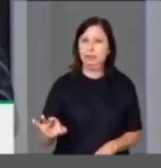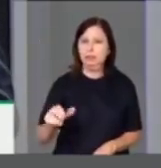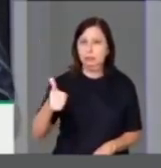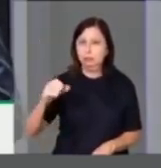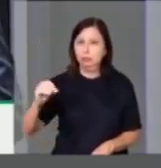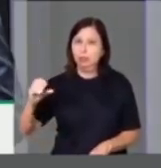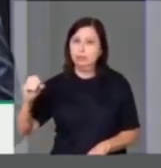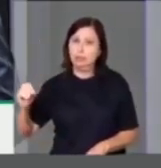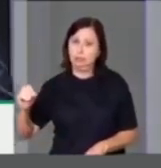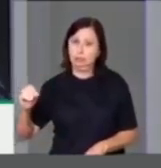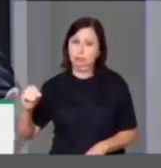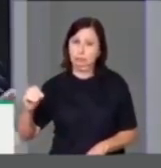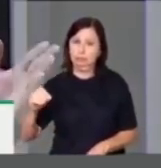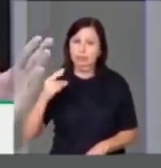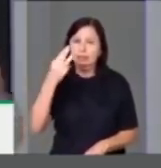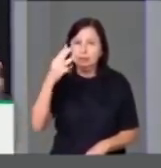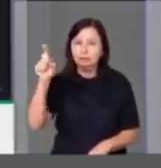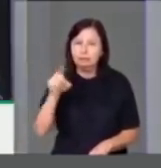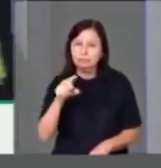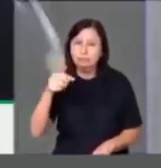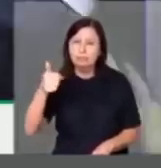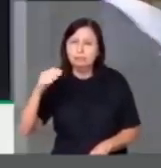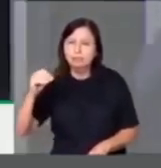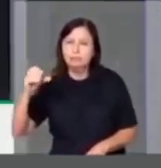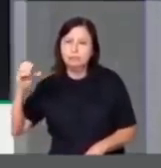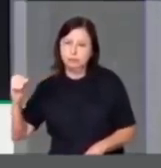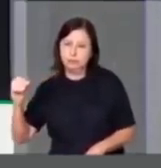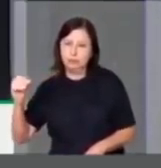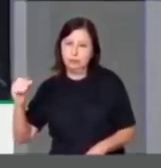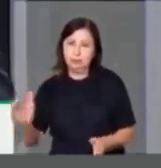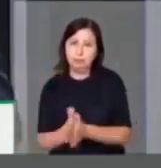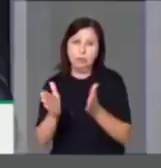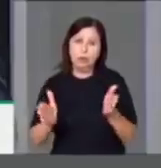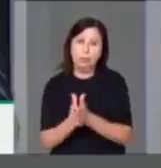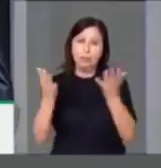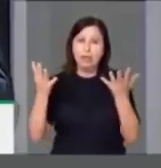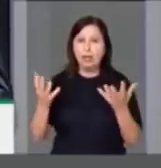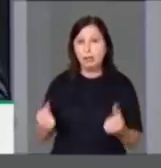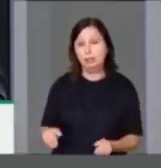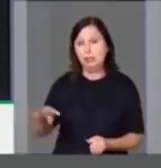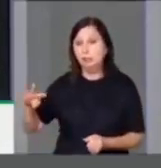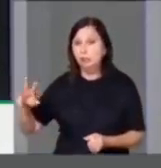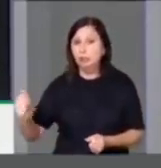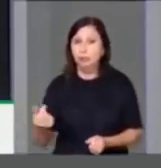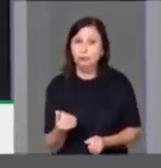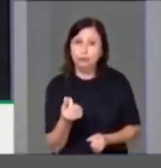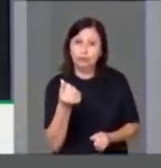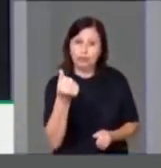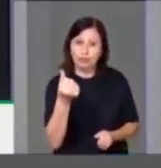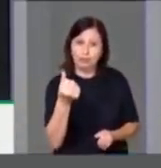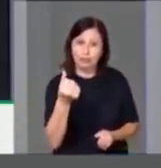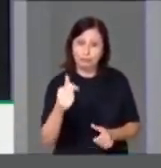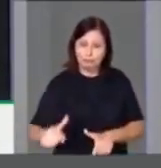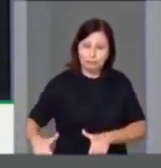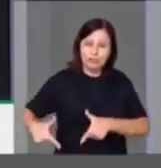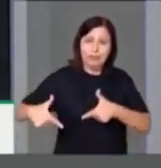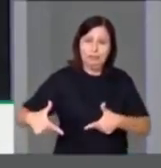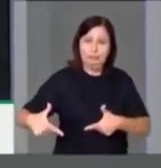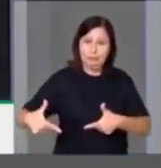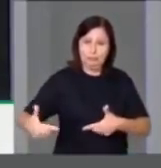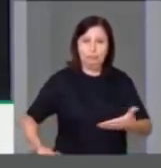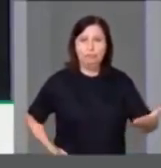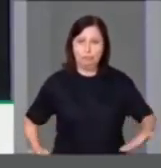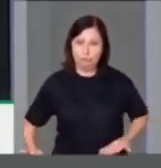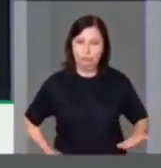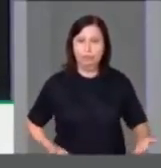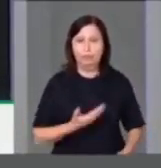na Petrobras. Por que que o pobre não pode ficar com 3% também? O problema é que, nesse caso, é um